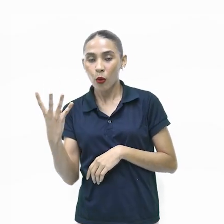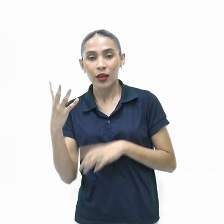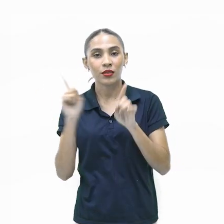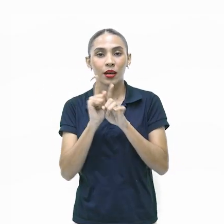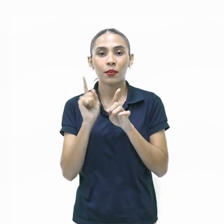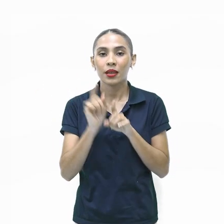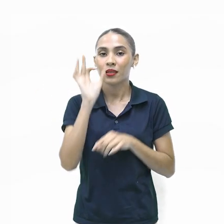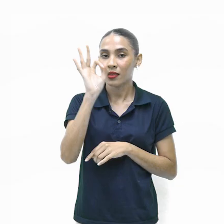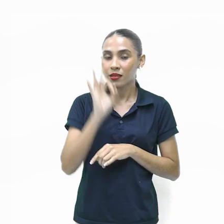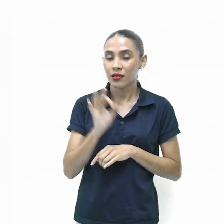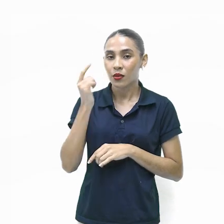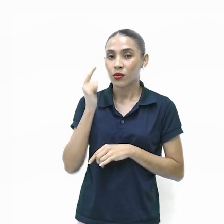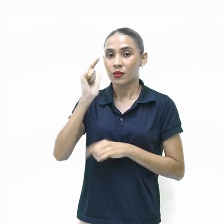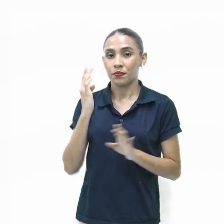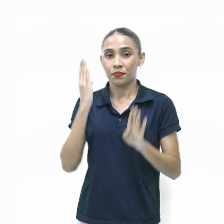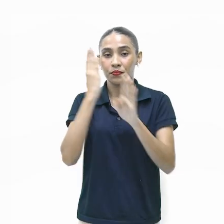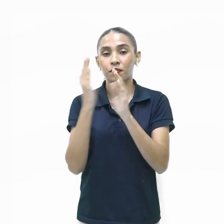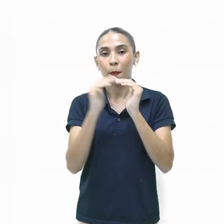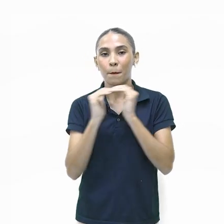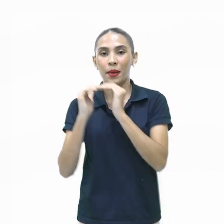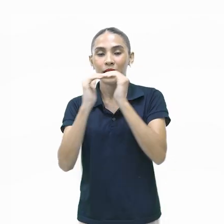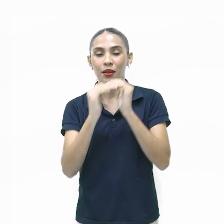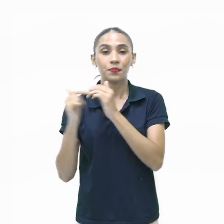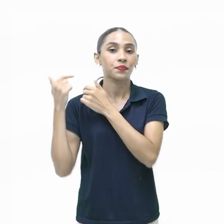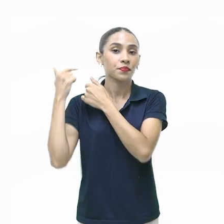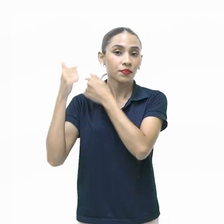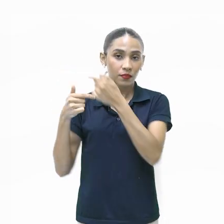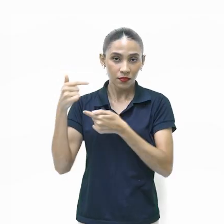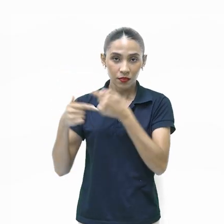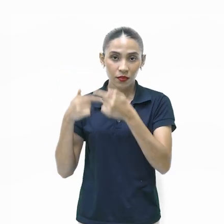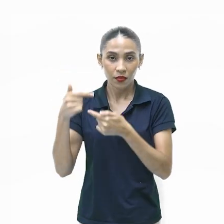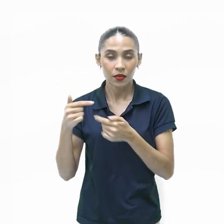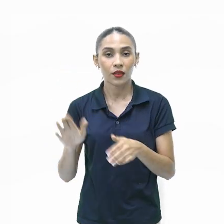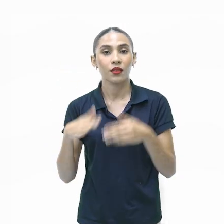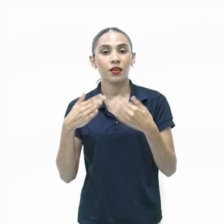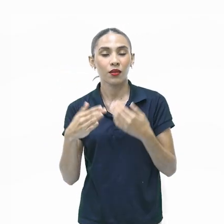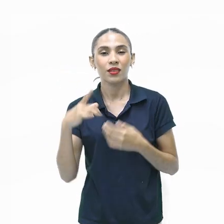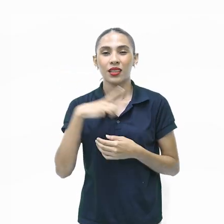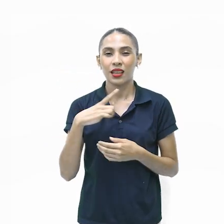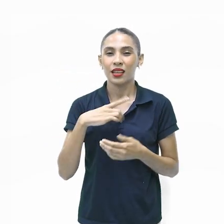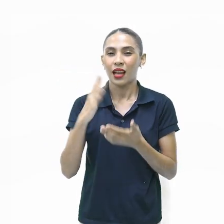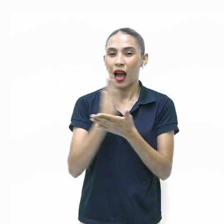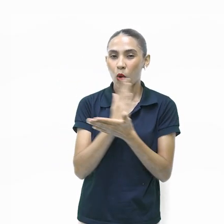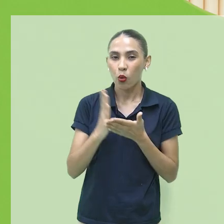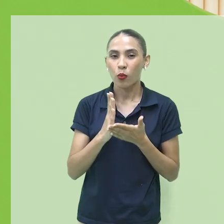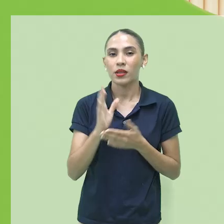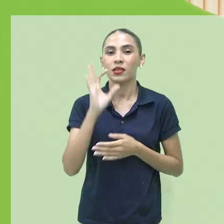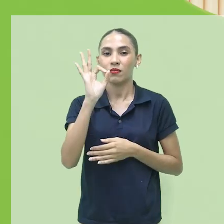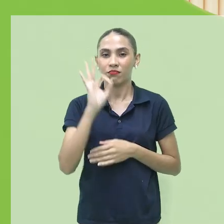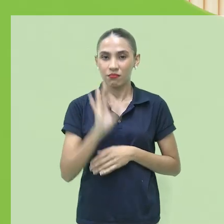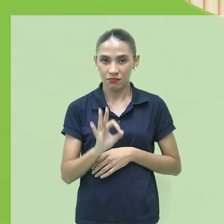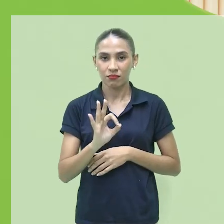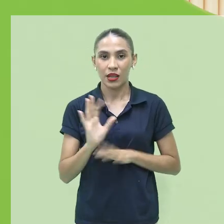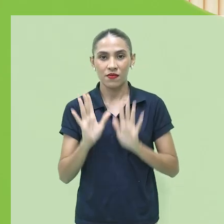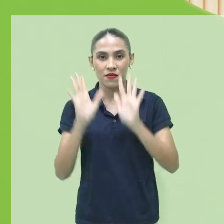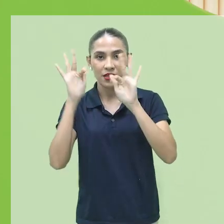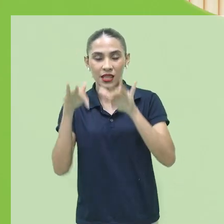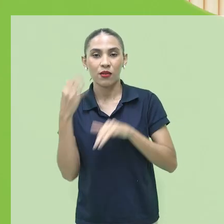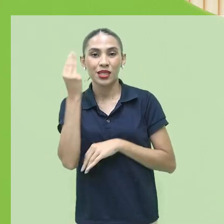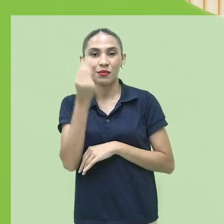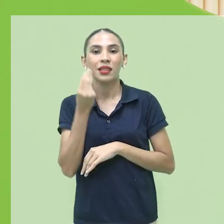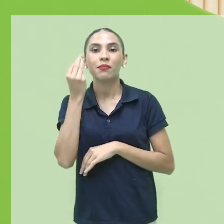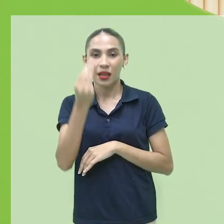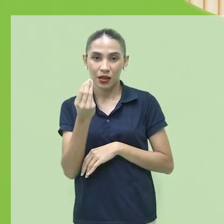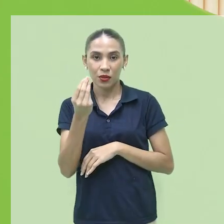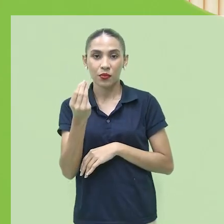contagem e a estatística para identificar padrões de herança, né? Então, a gente vai observar que existem algumas proporções lá no